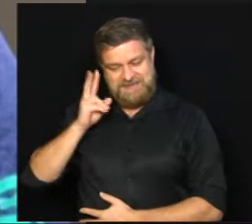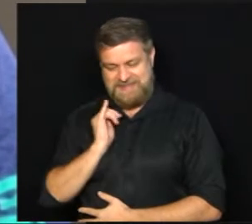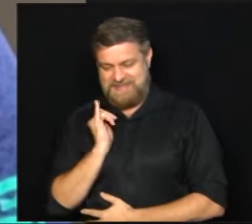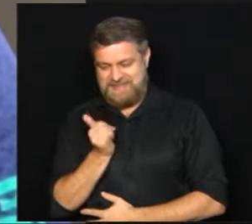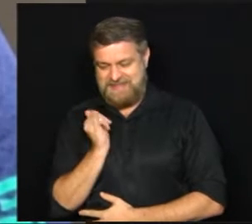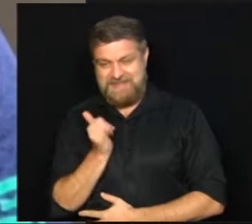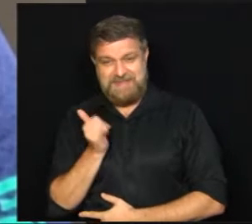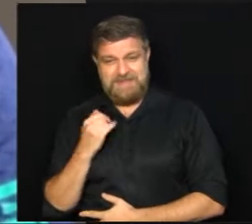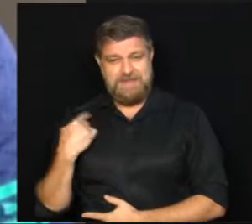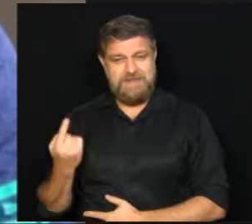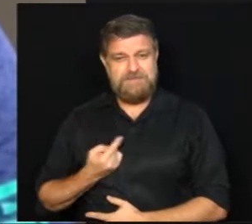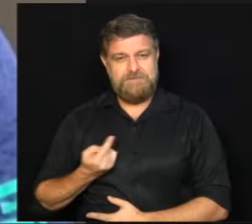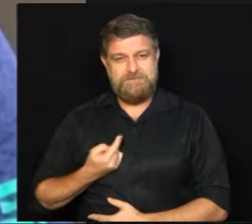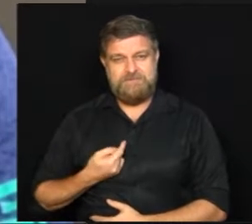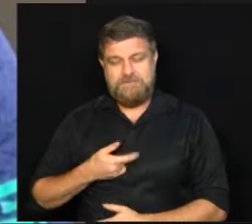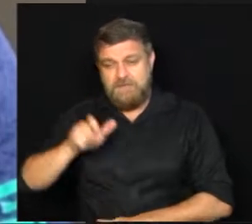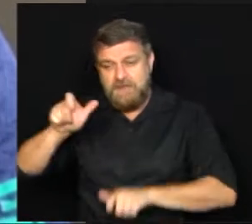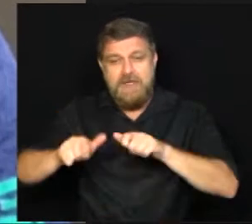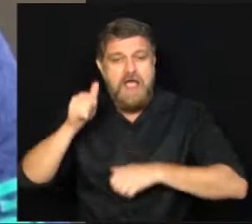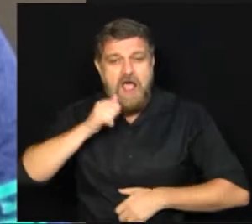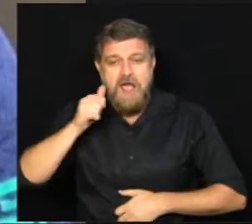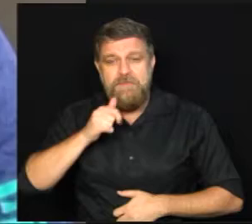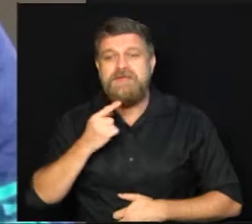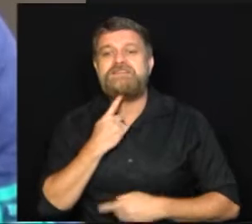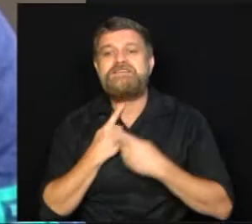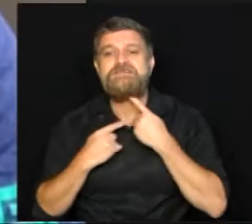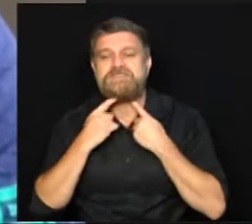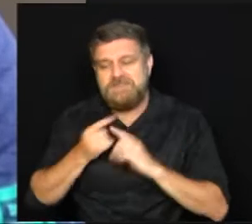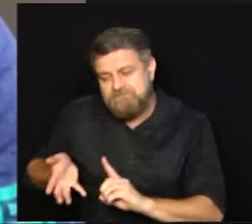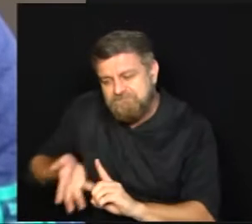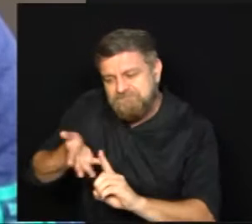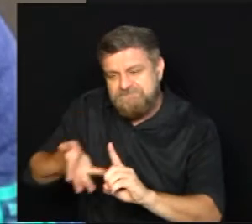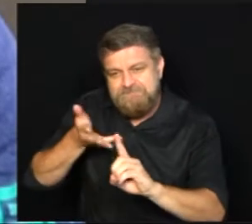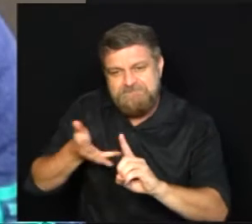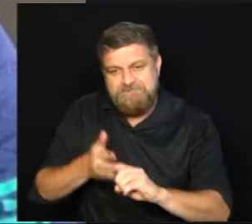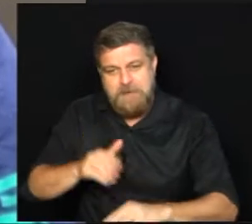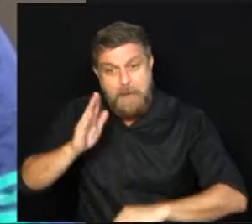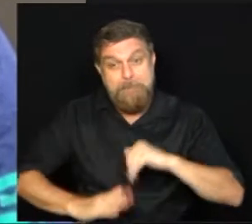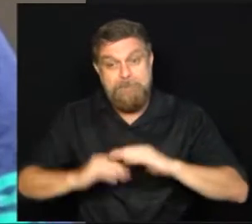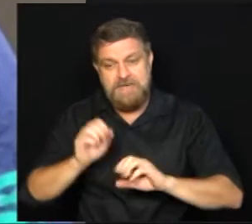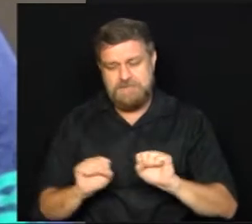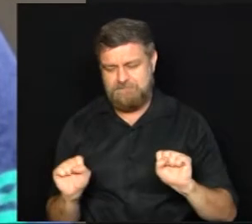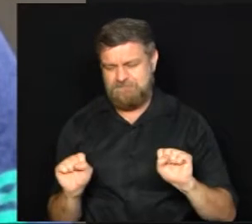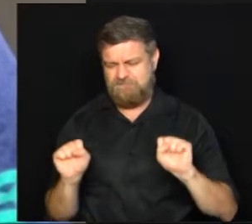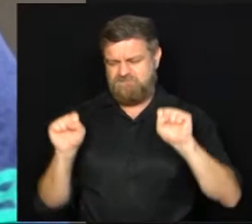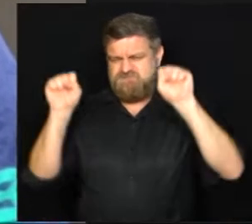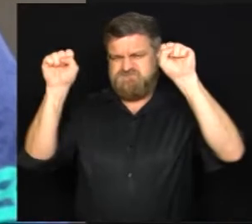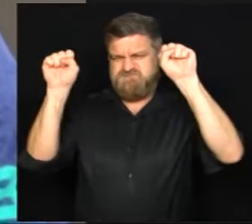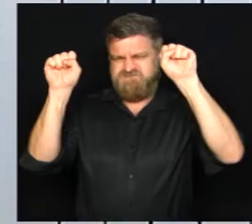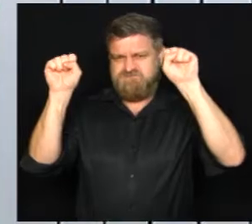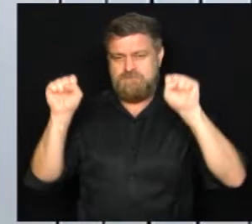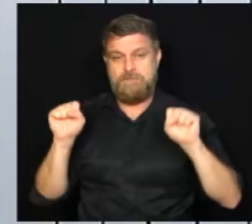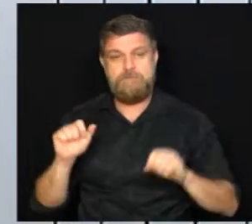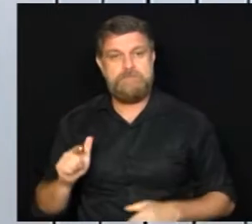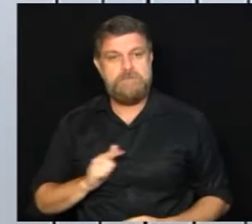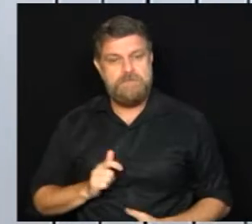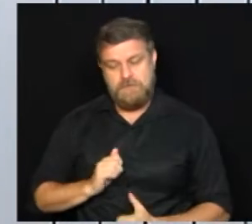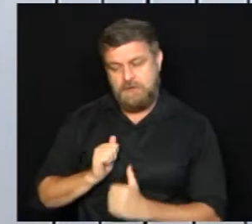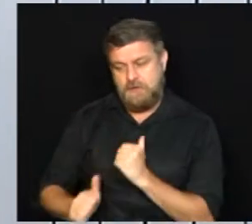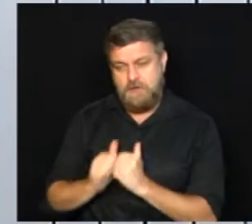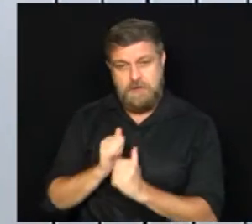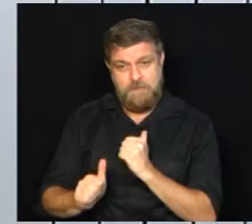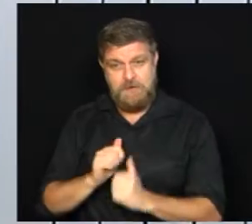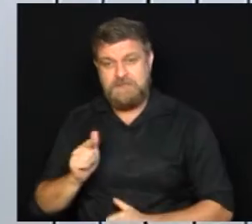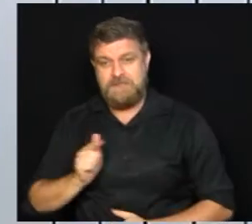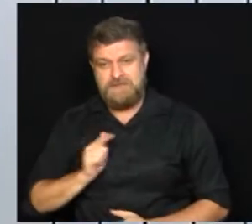espero poder inspirar bastante meninas a ingressar no esporte. Com certeza tem este fato, né? O esporte, ele tem